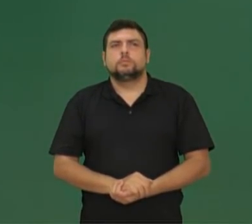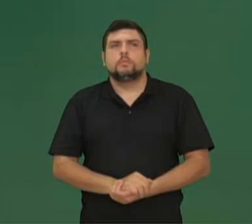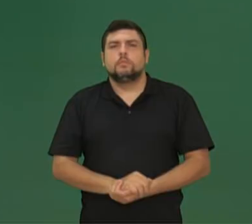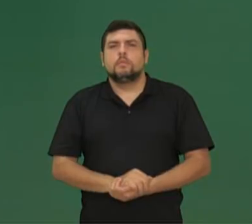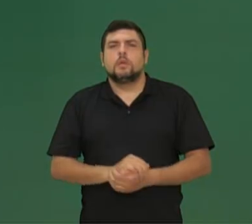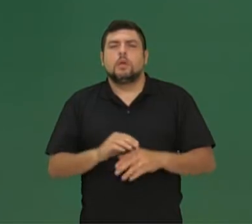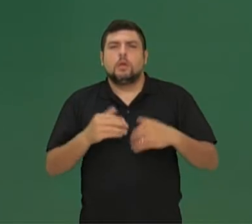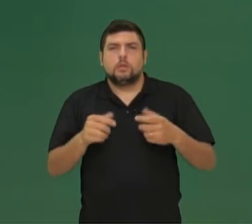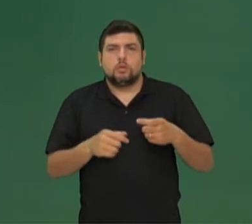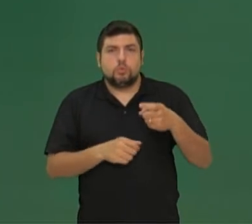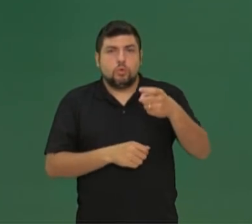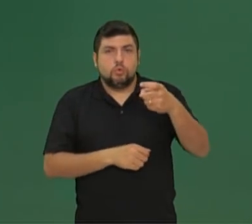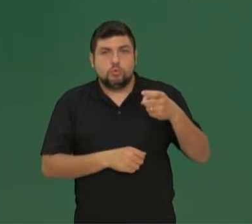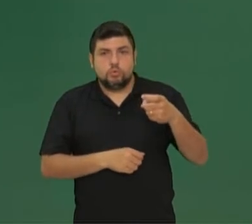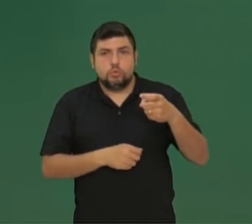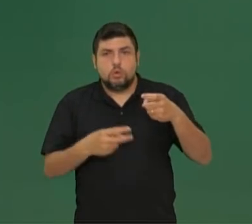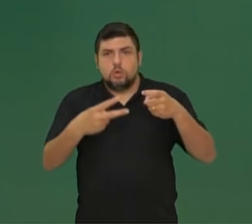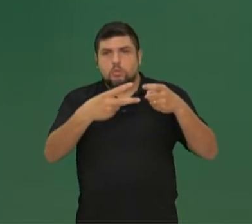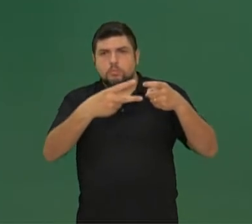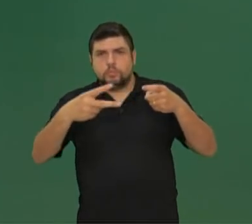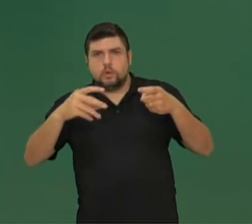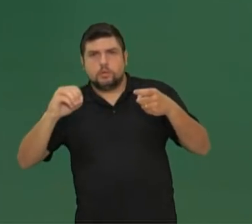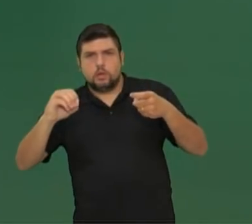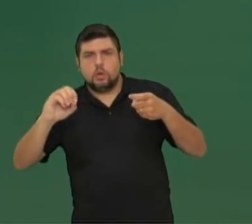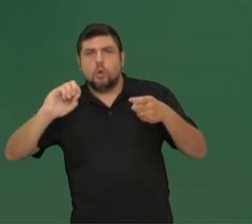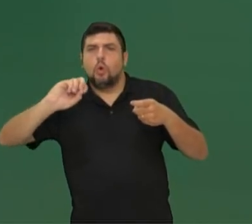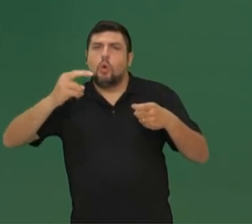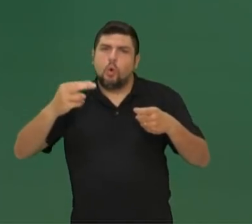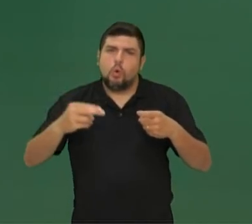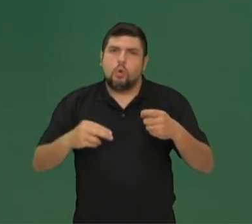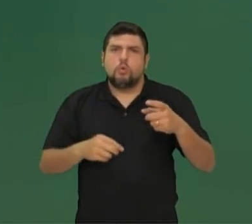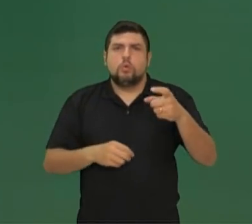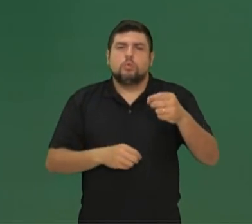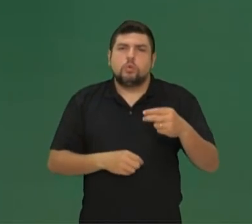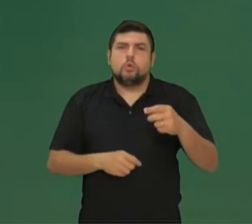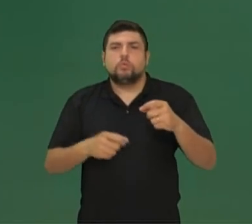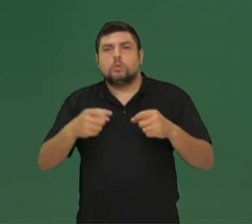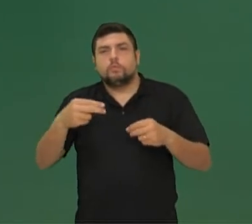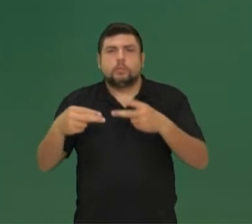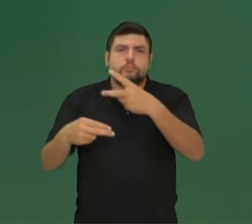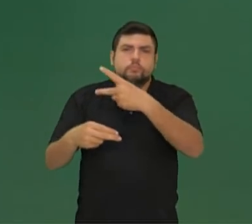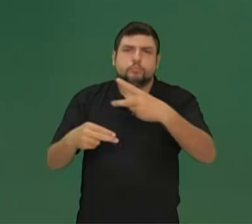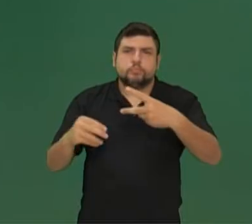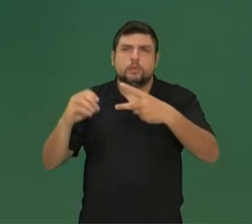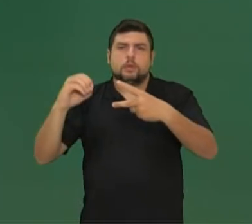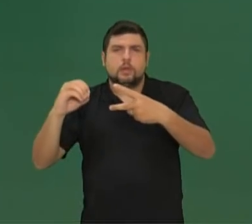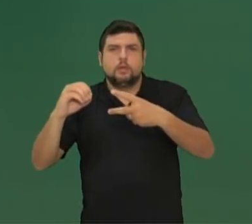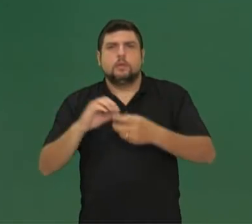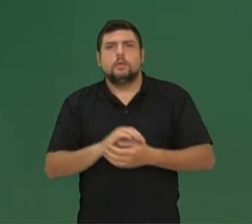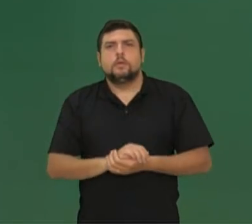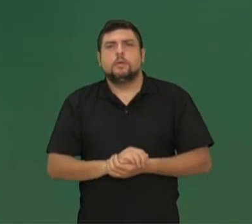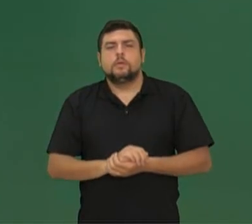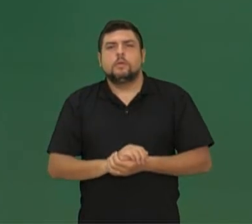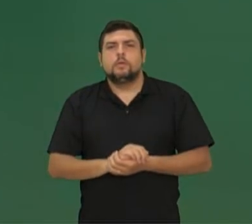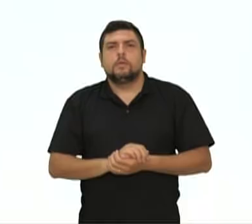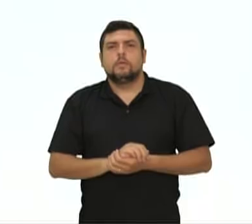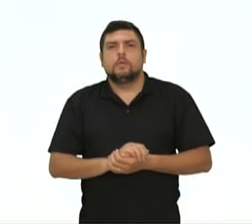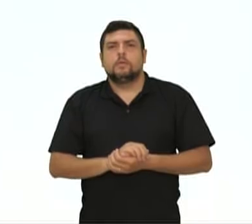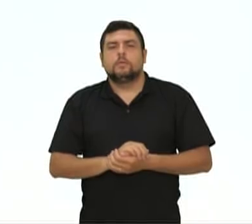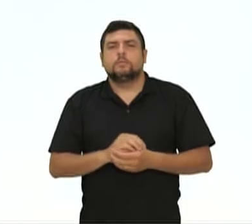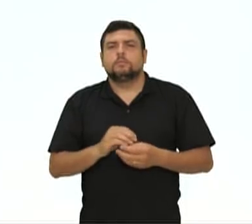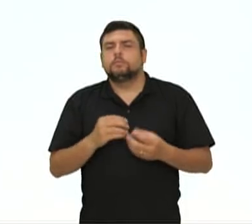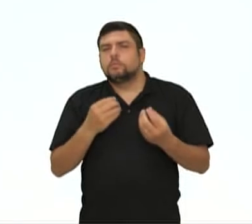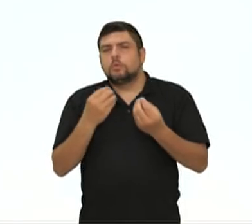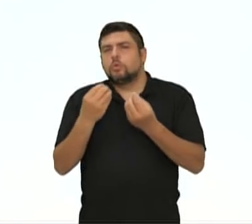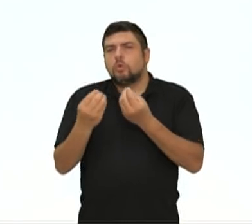igual a zero, ou ela vai ser o quê? Menor do que zero, né? De acordo com o valor do meu x. Como que eu faço mesmo?